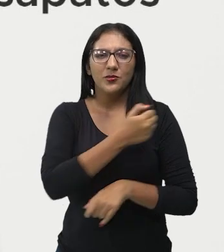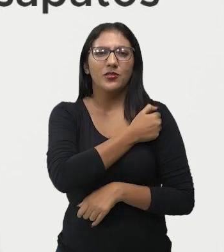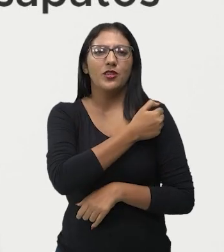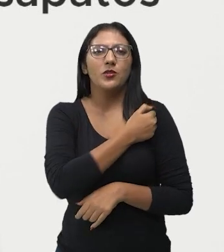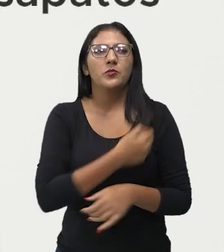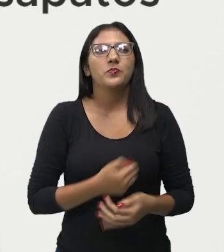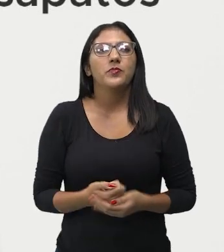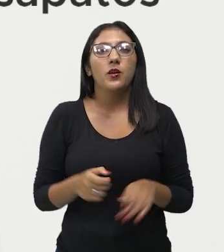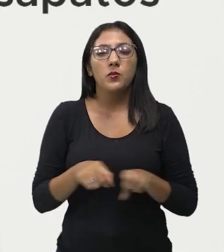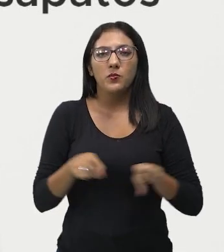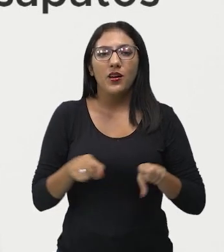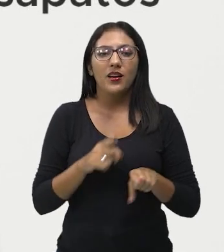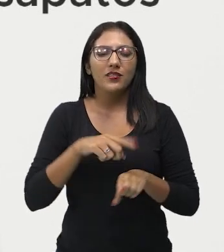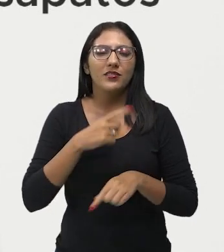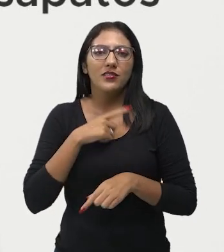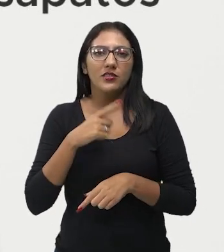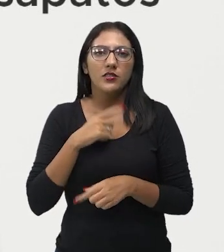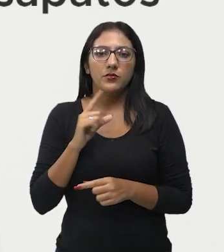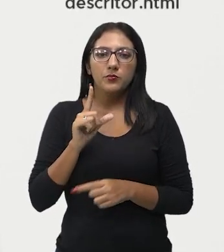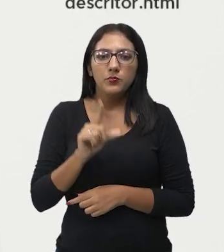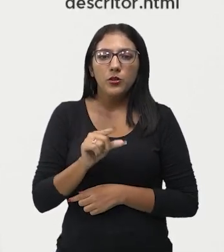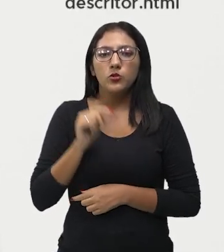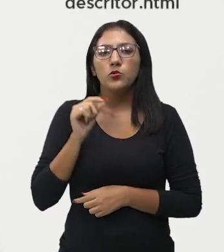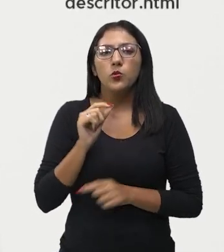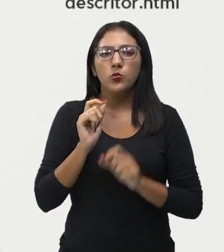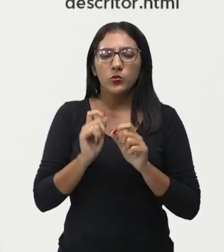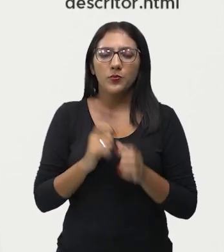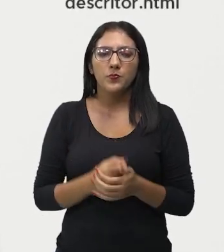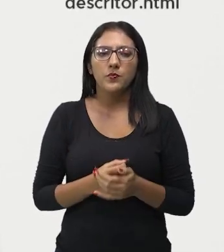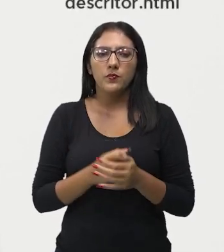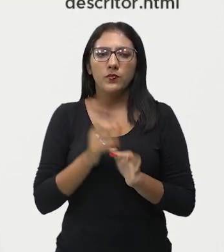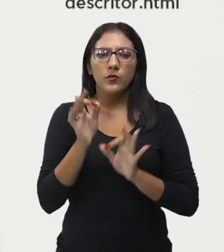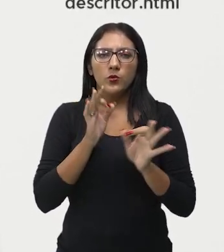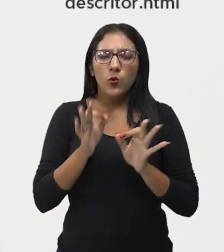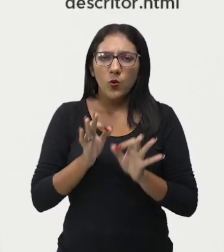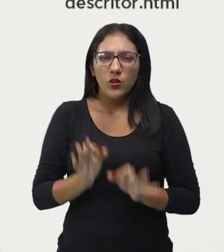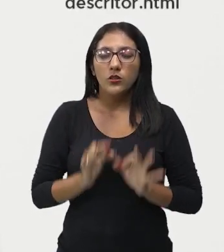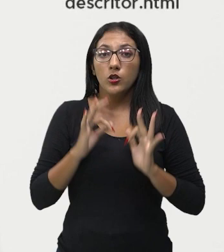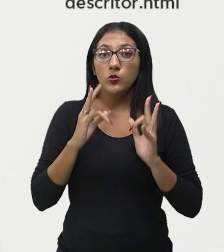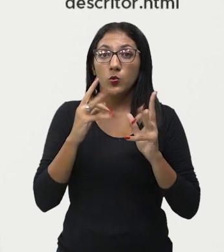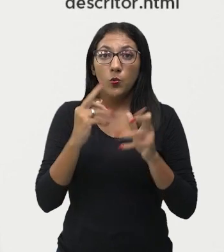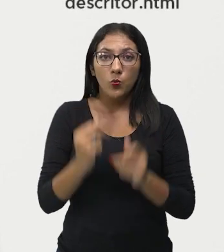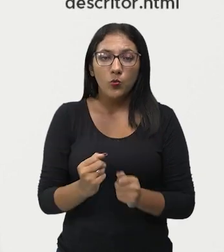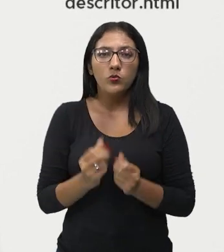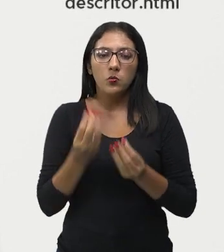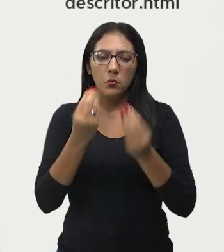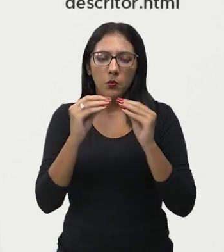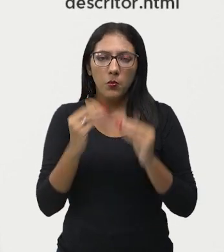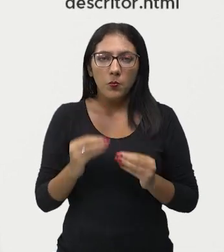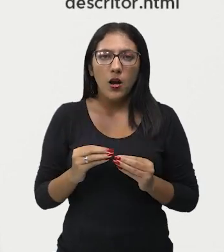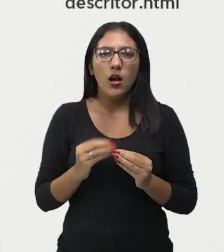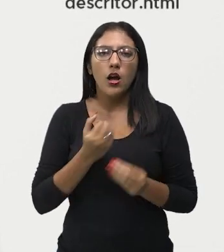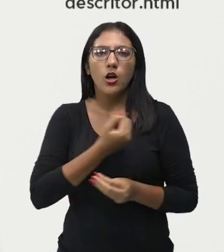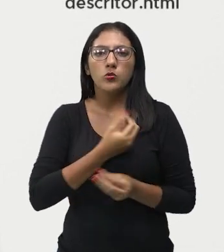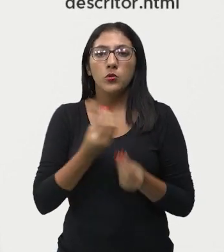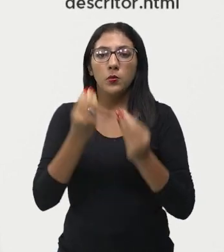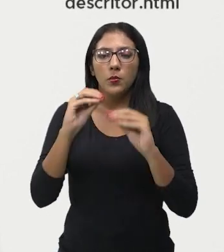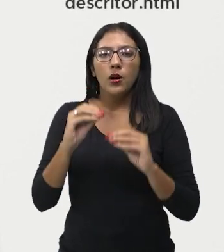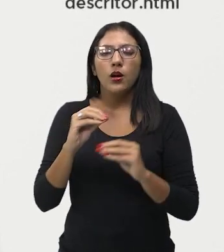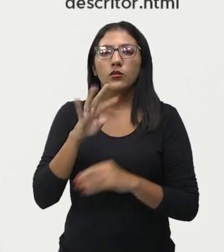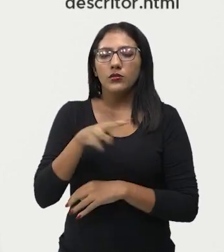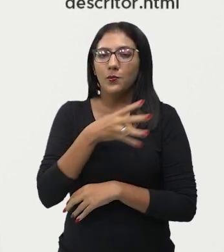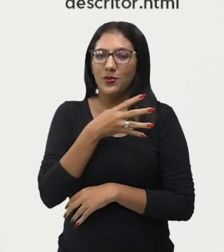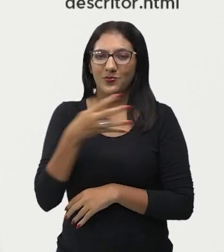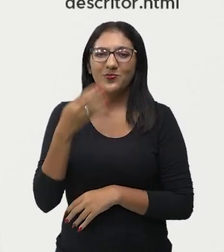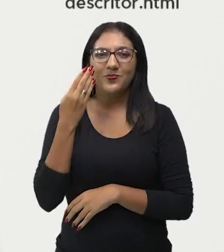ela teve como opção organizar os dados que ela coletou em uma tabela. E olha o que ela